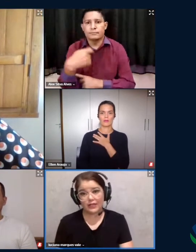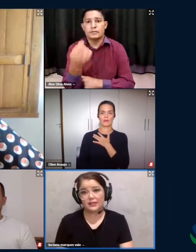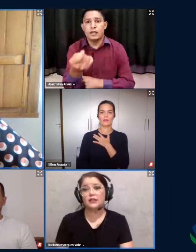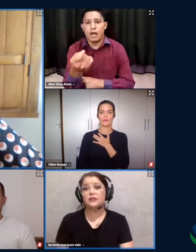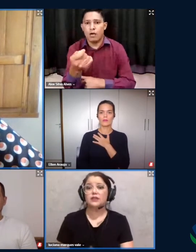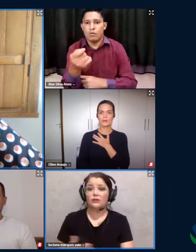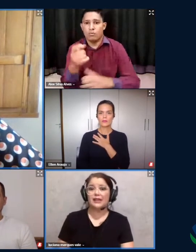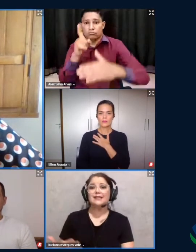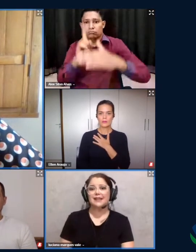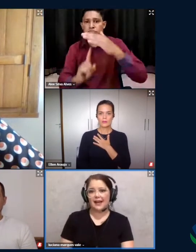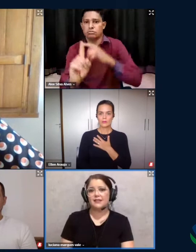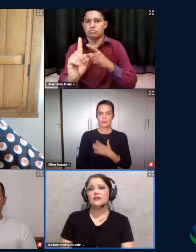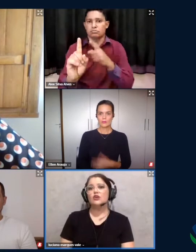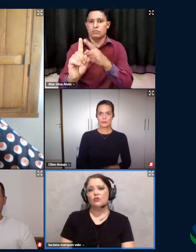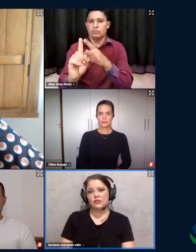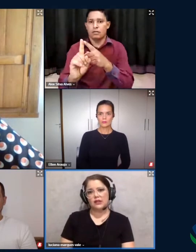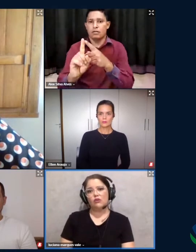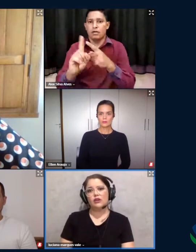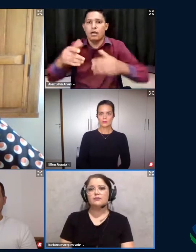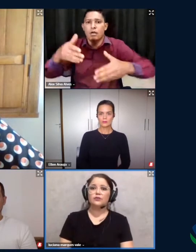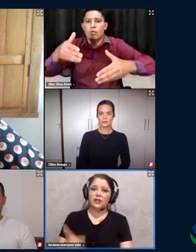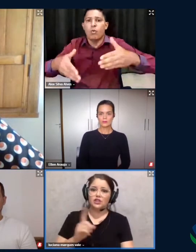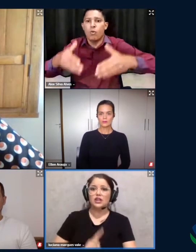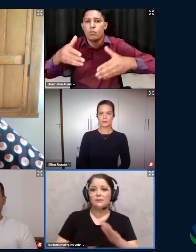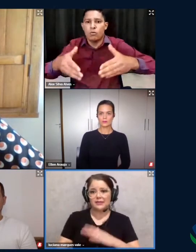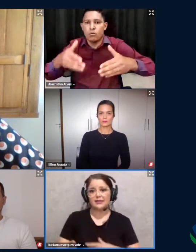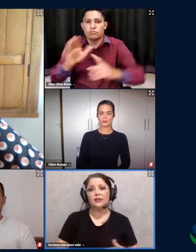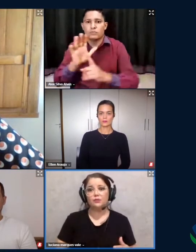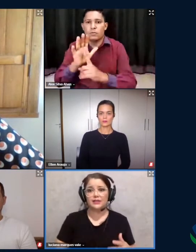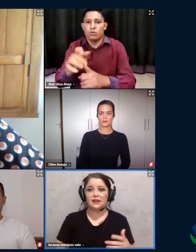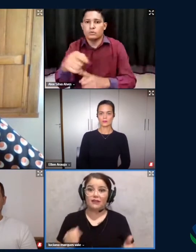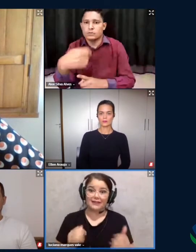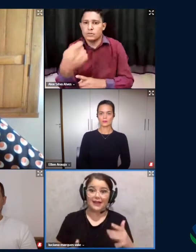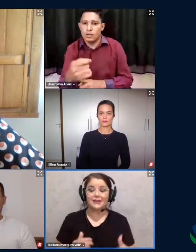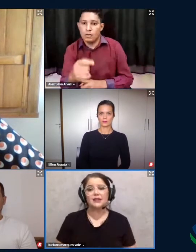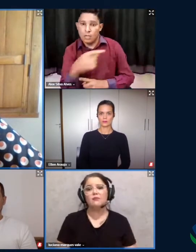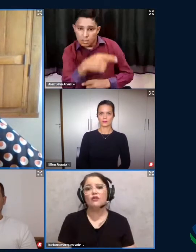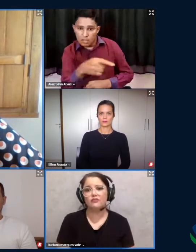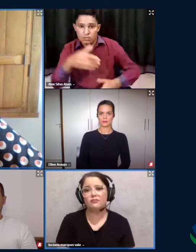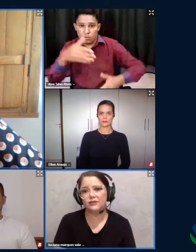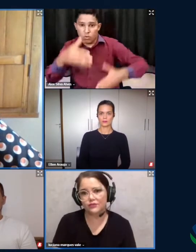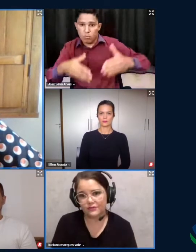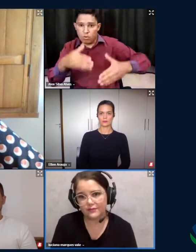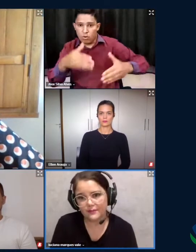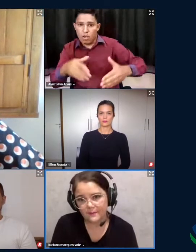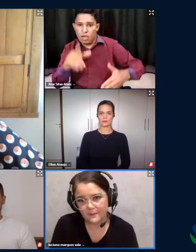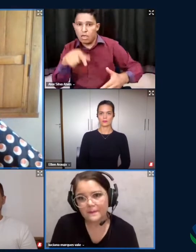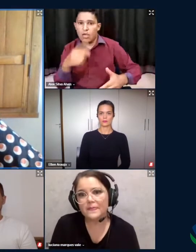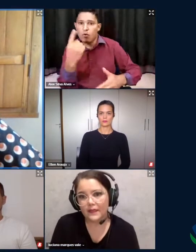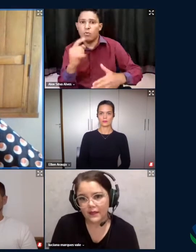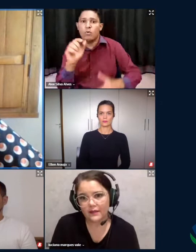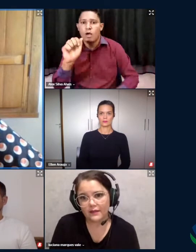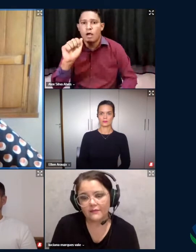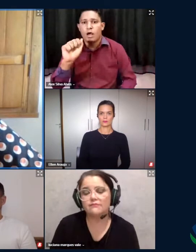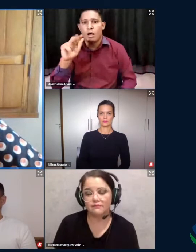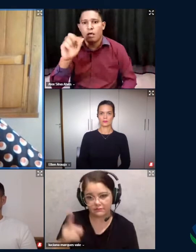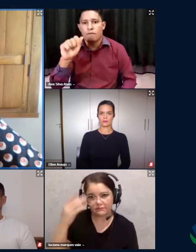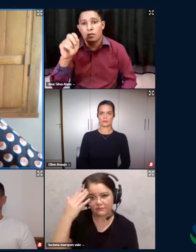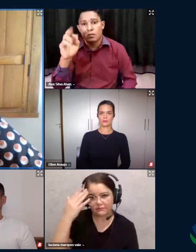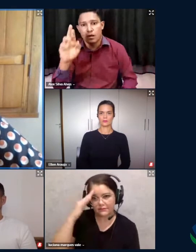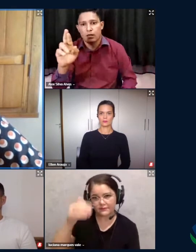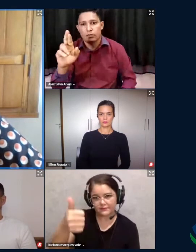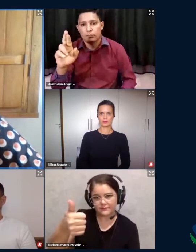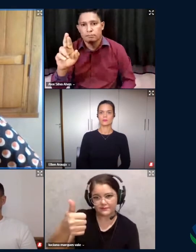específicos ou nem tanto. Então, ele traz o sinal correspondente representado por esse avatar que tem movimento. Entendi,